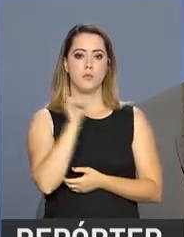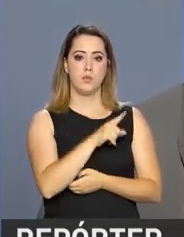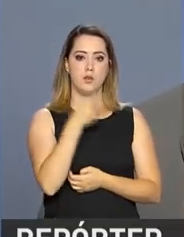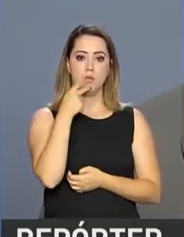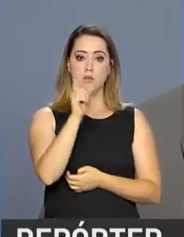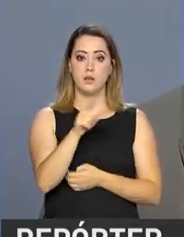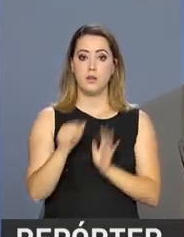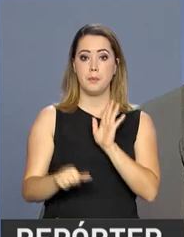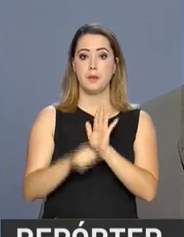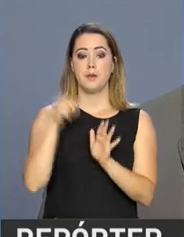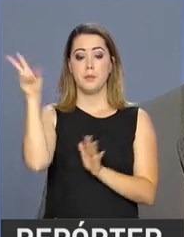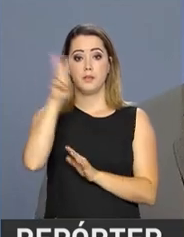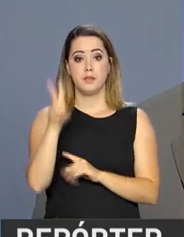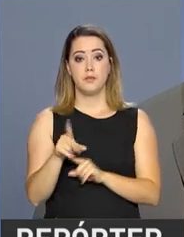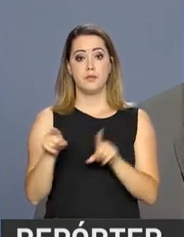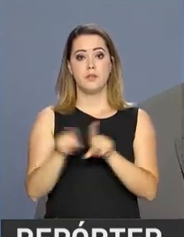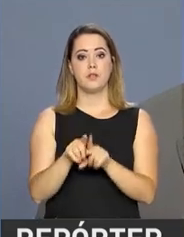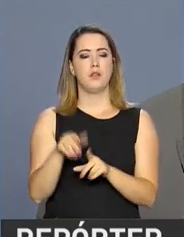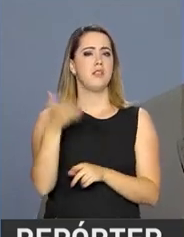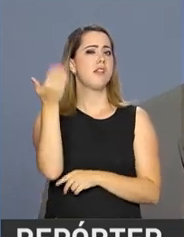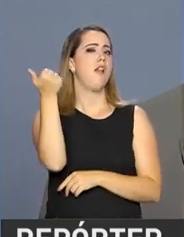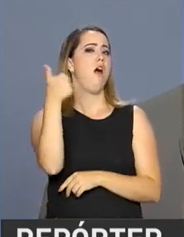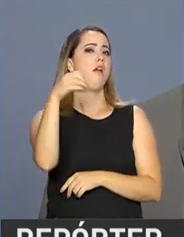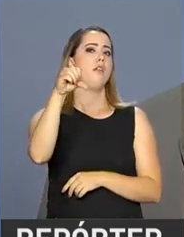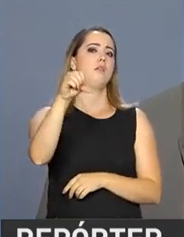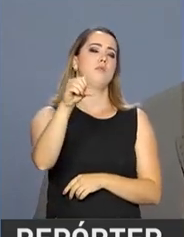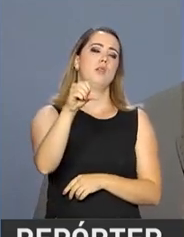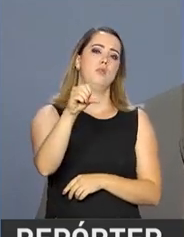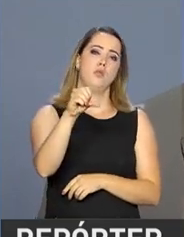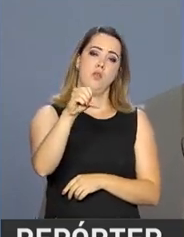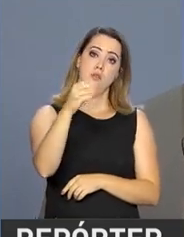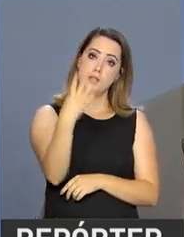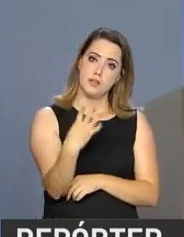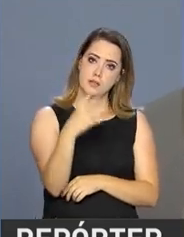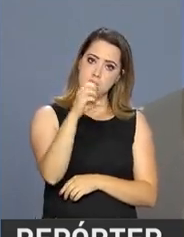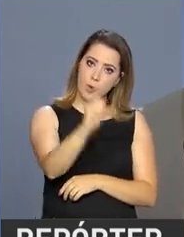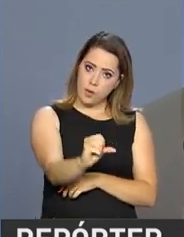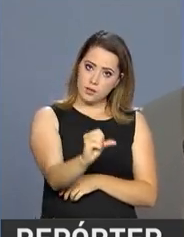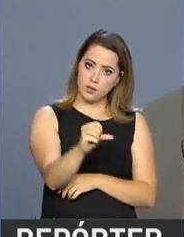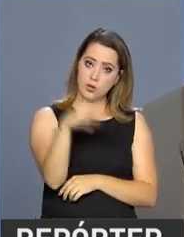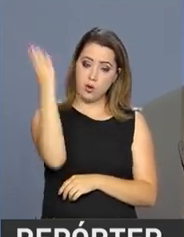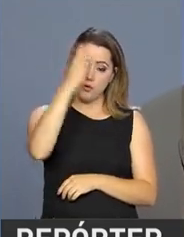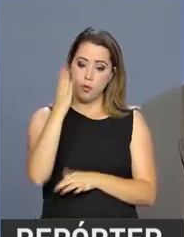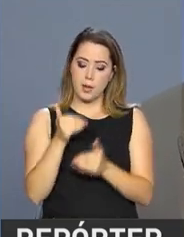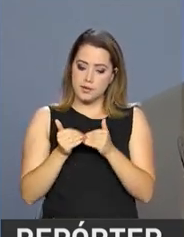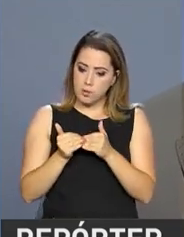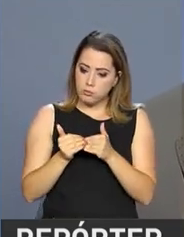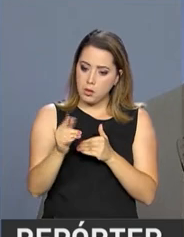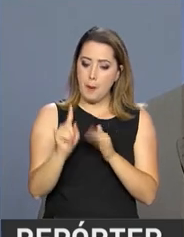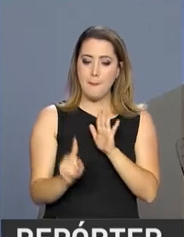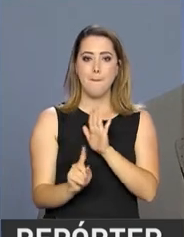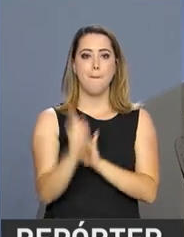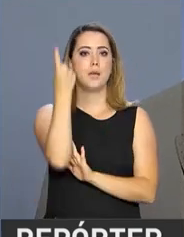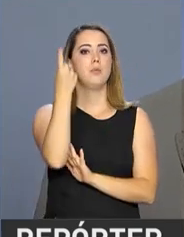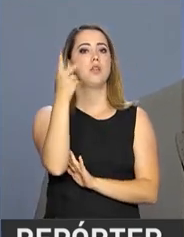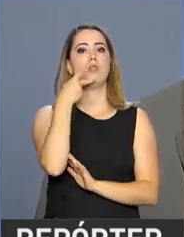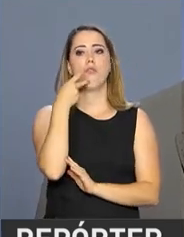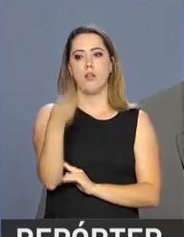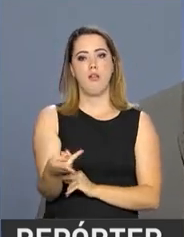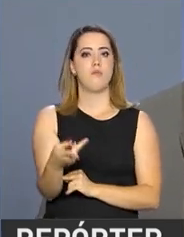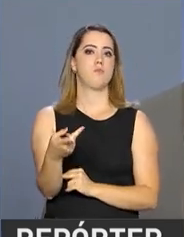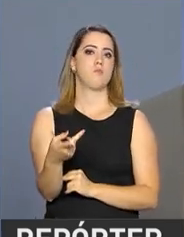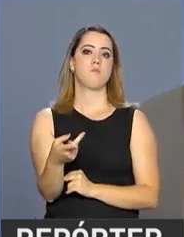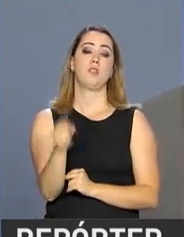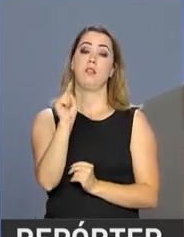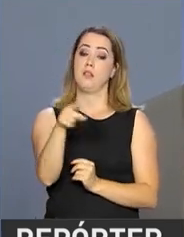tendo o primeiro orador foi 1949 ea partir dos anos 50 se estabelece uma tradição e